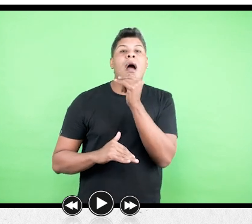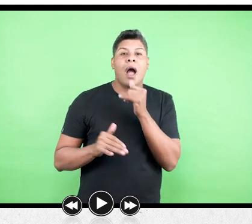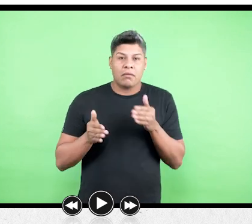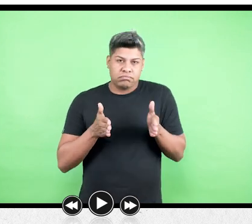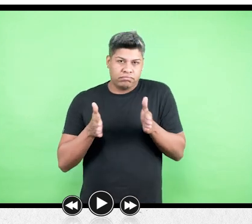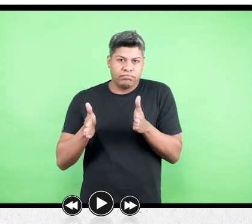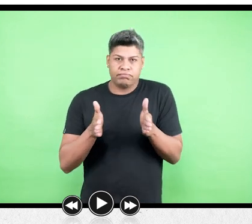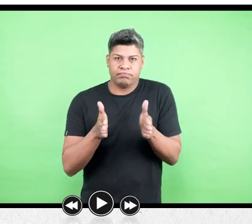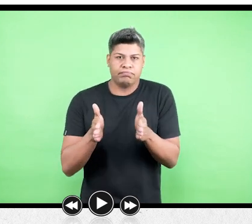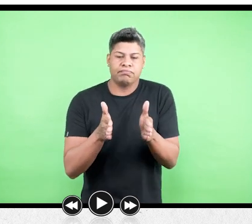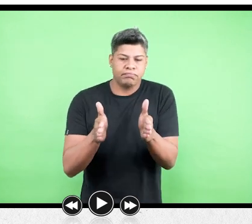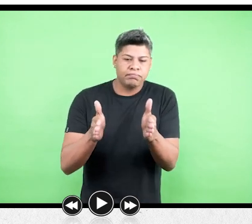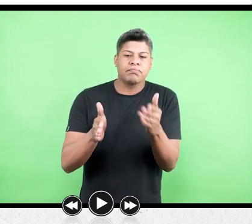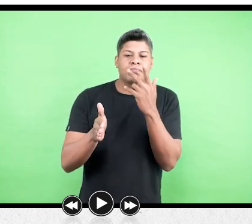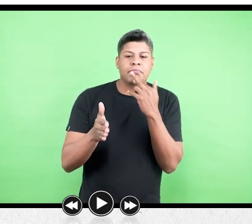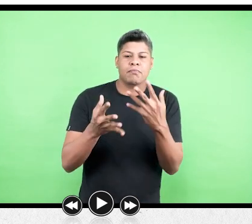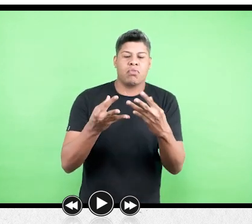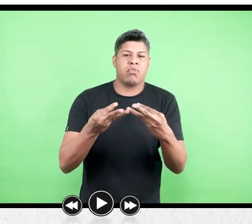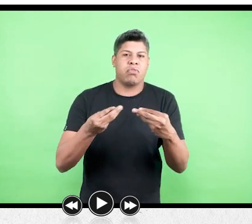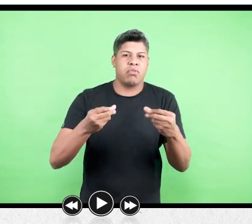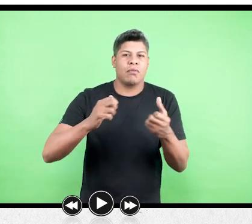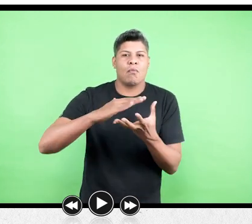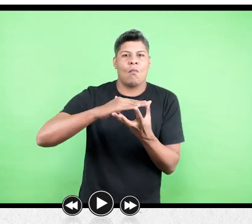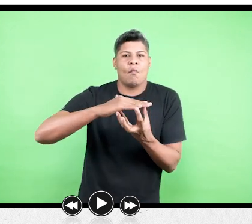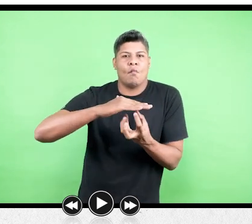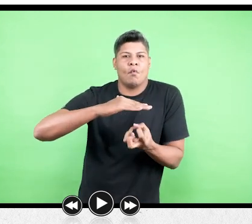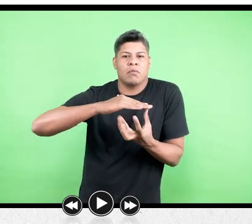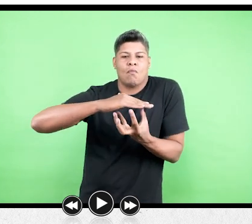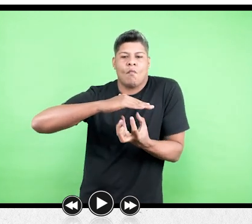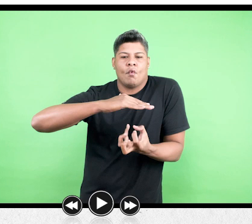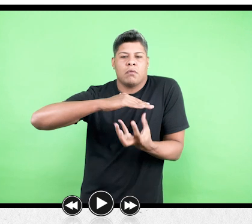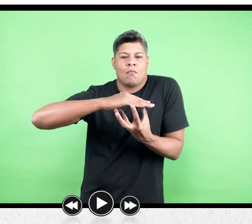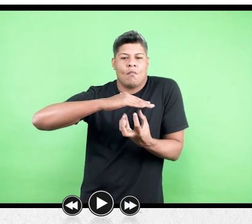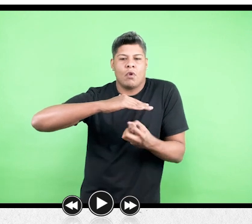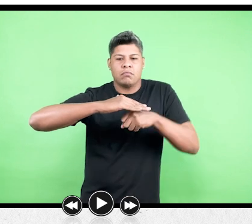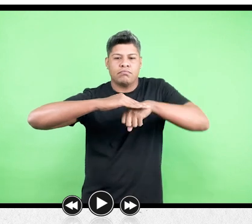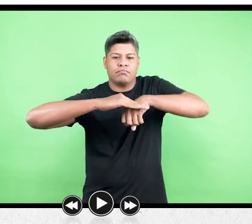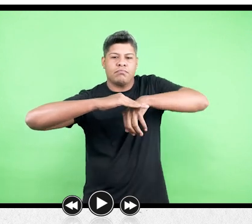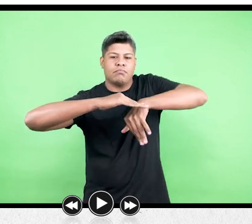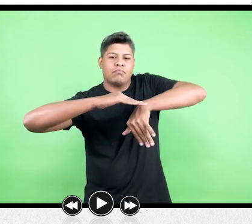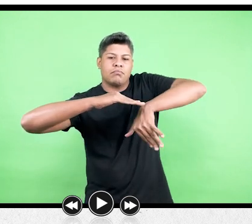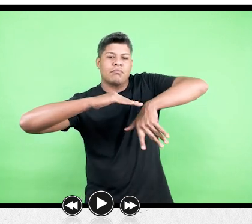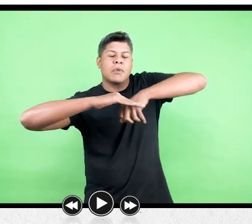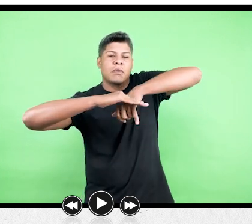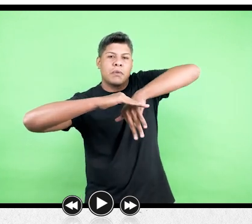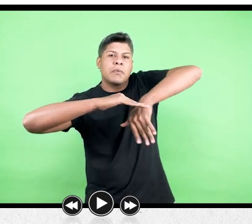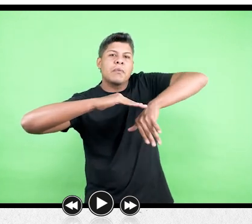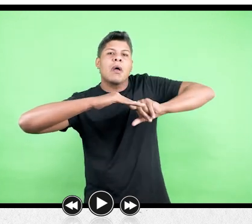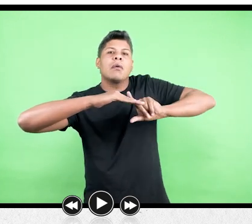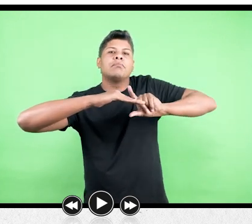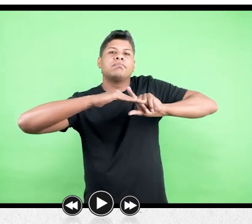vai sendo perdida para o lençol, vai recarregando o lençol e essa vazão tende a